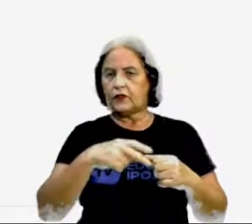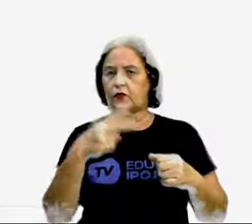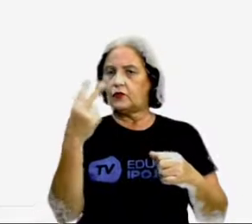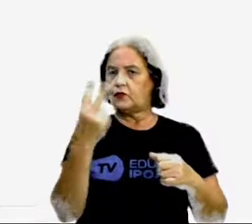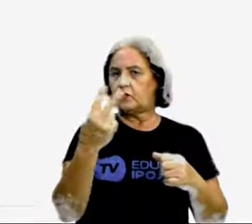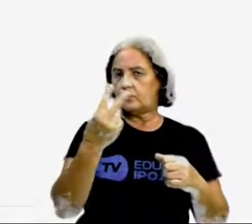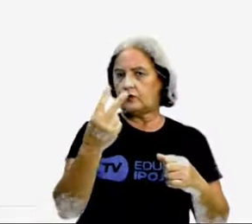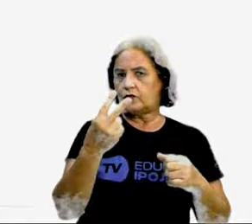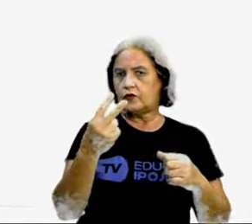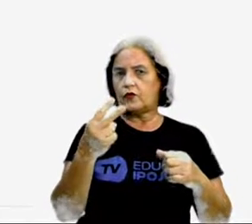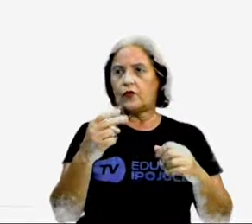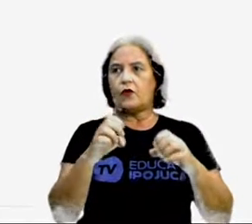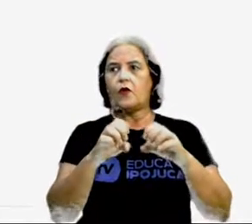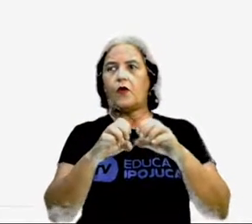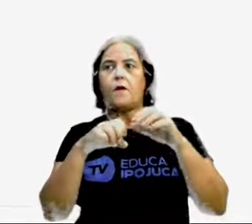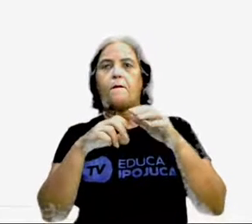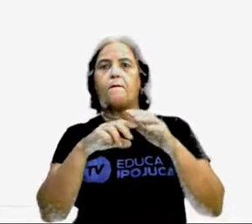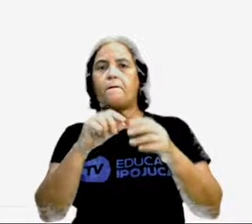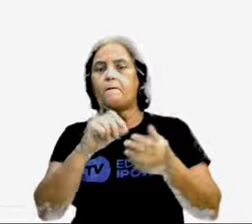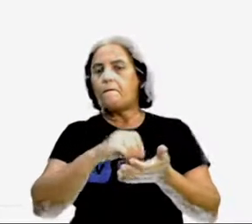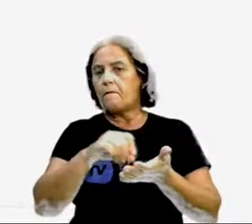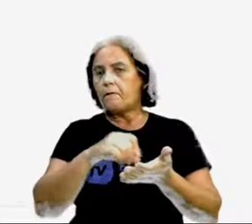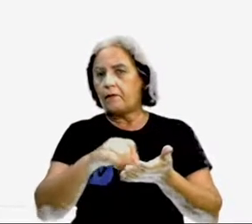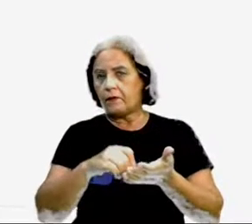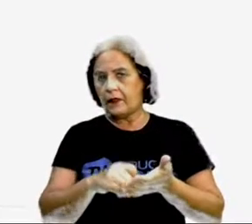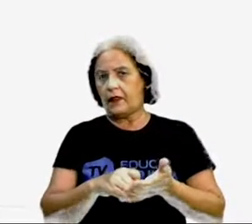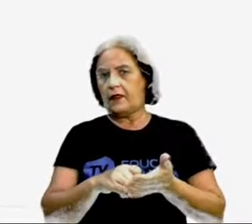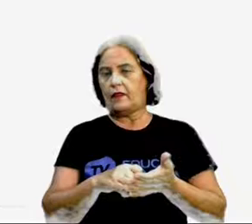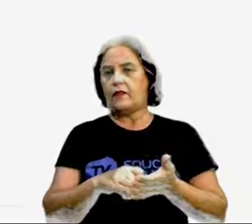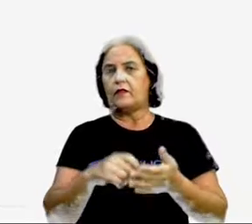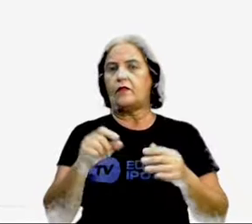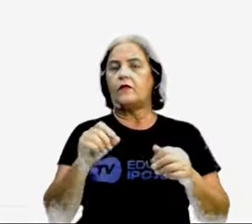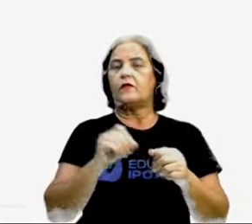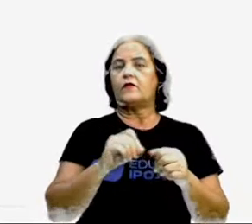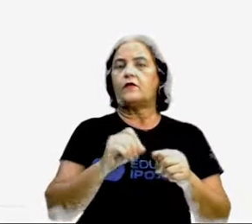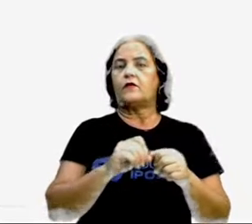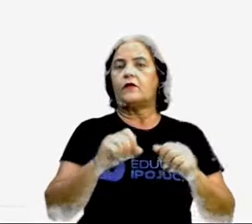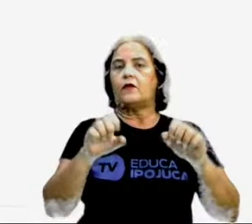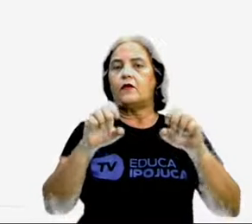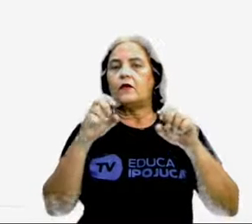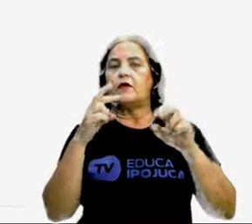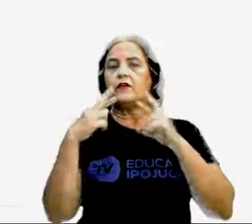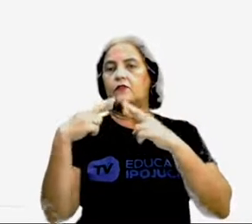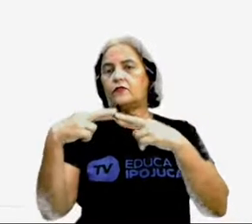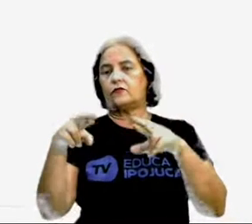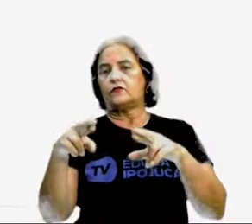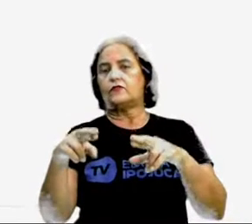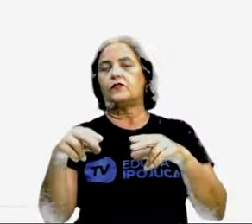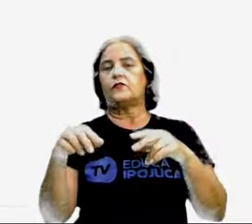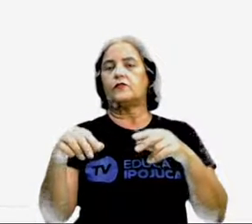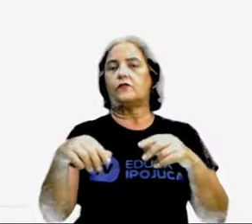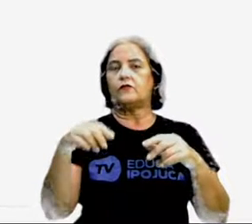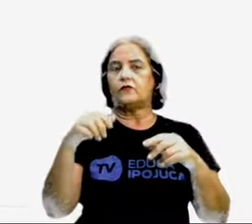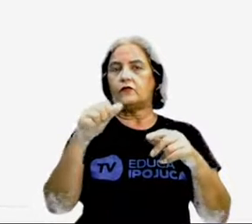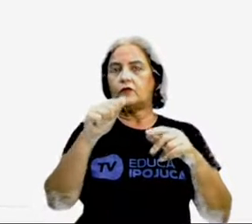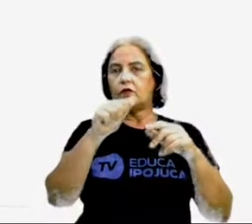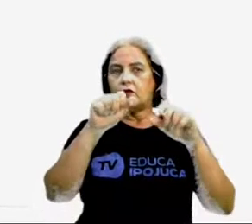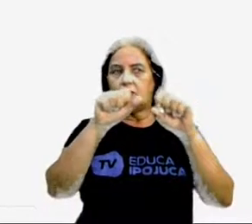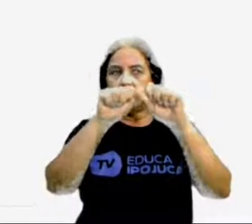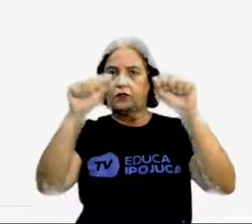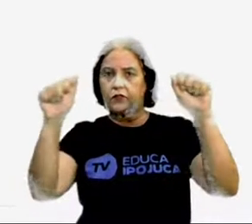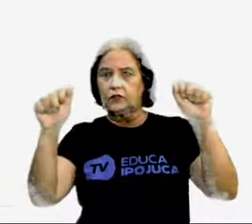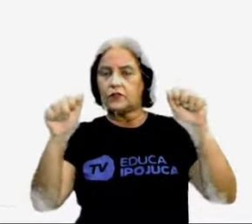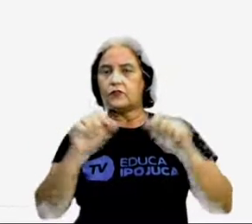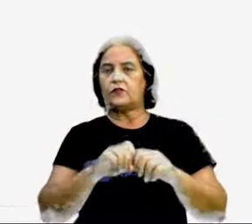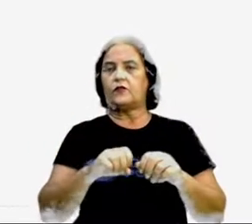métodos de resolução de sistema de equação do primeiro grau com duas incógnitas. Por